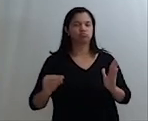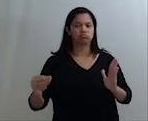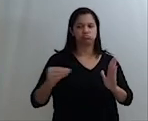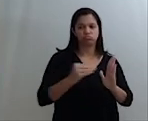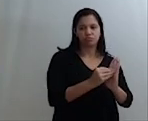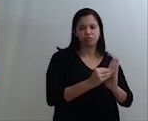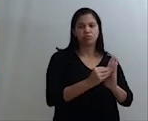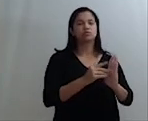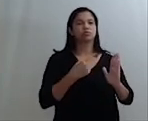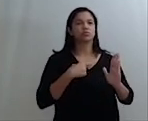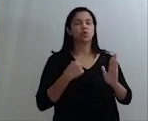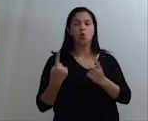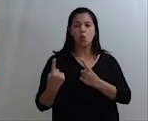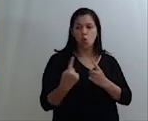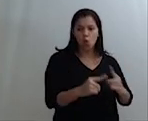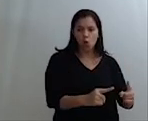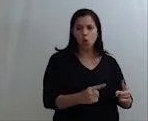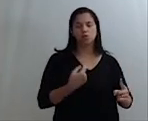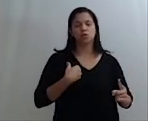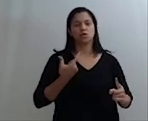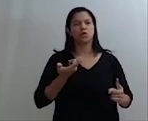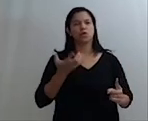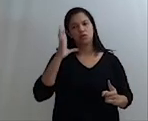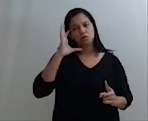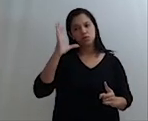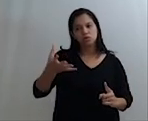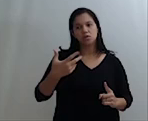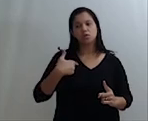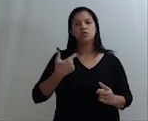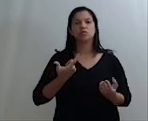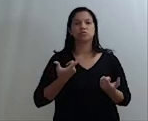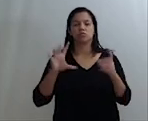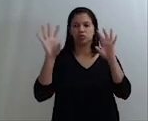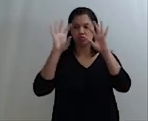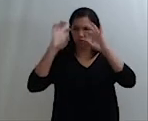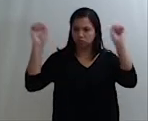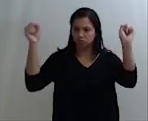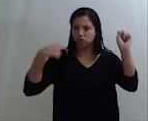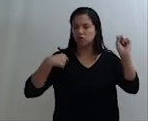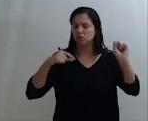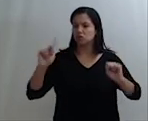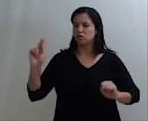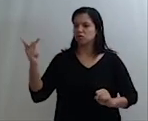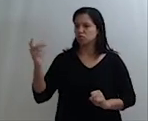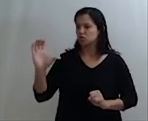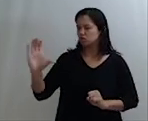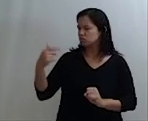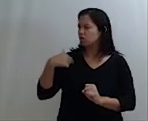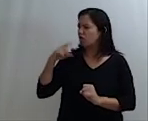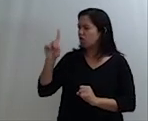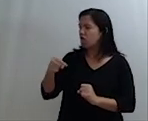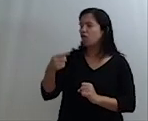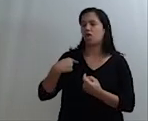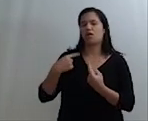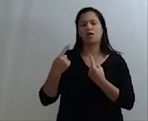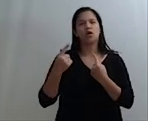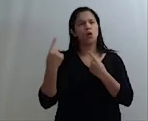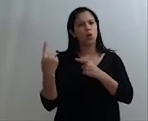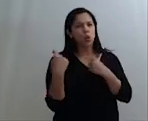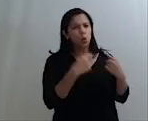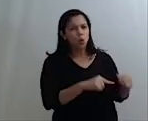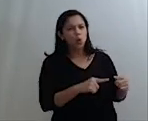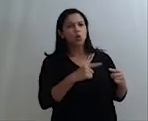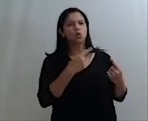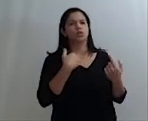essa decisão e o tribunal entendeu que o Abas corpos estaria tratando da decisão antiga que já havia sido